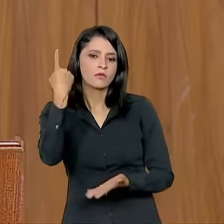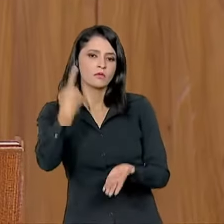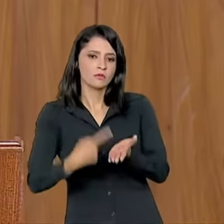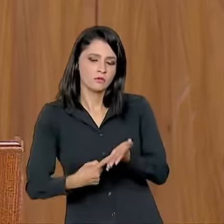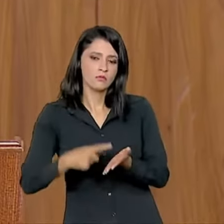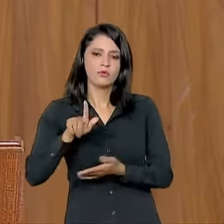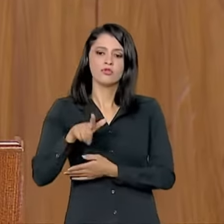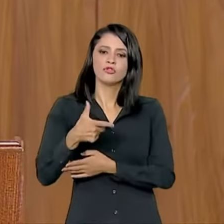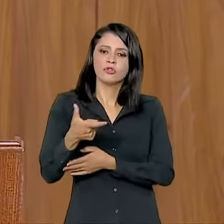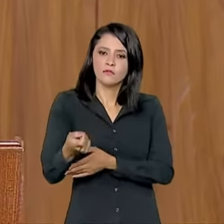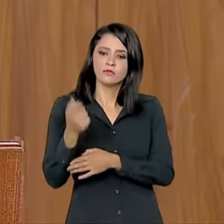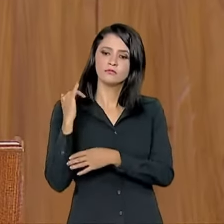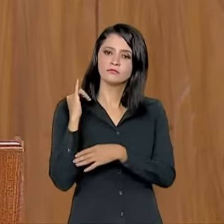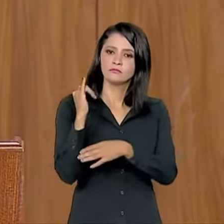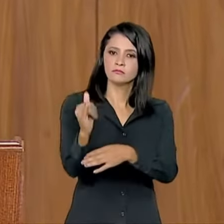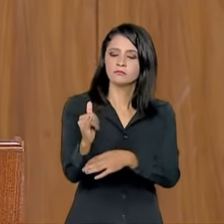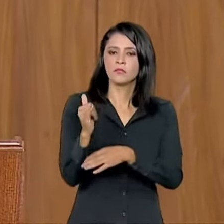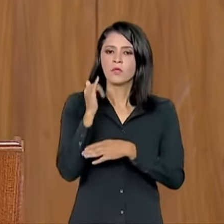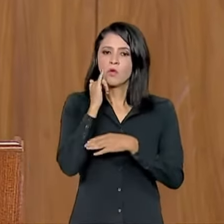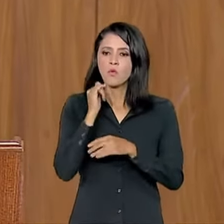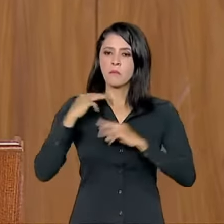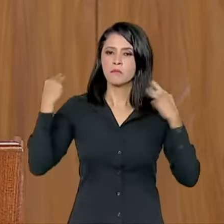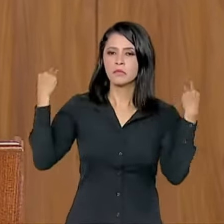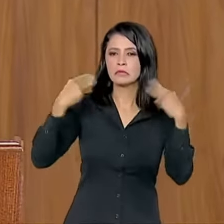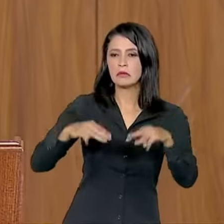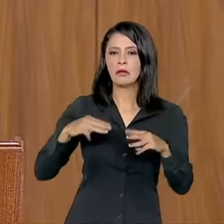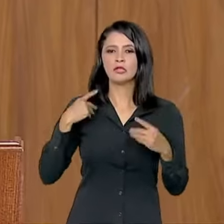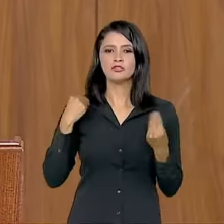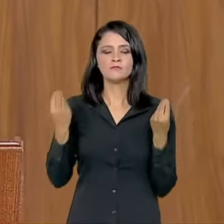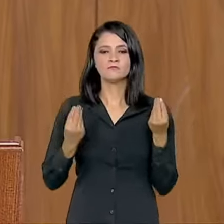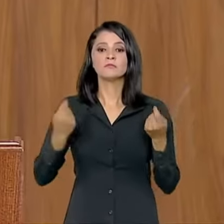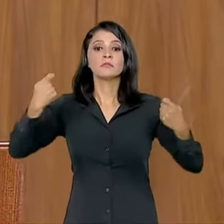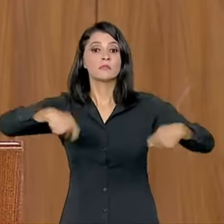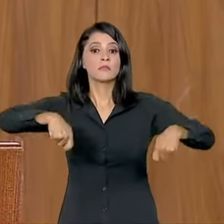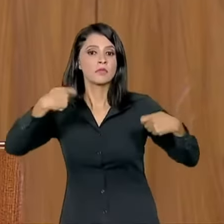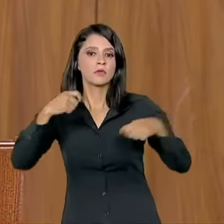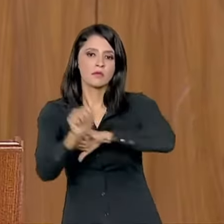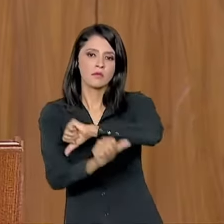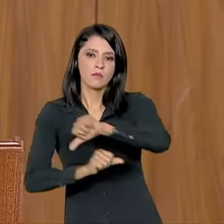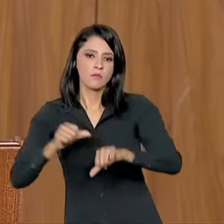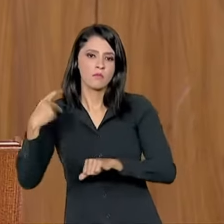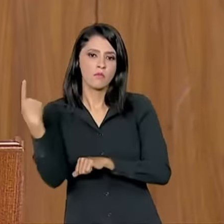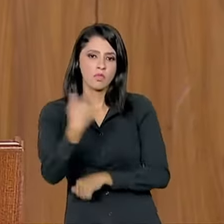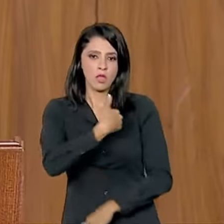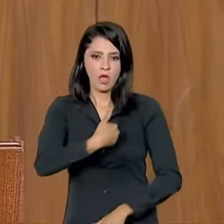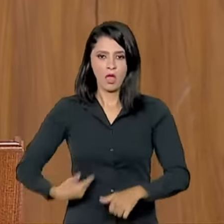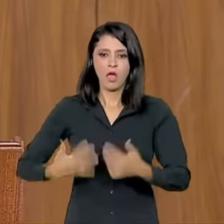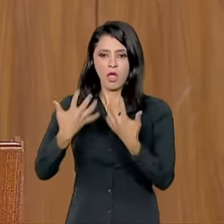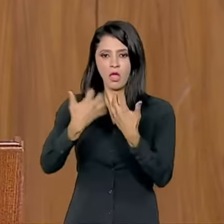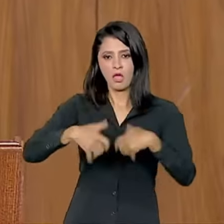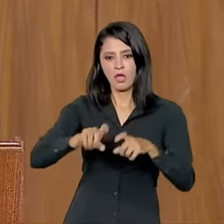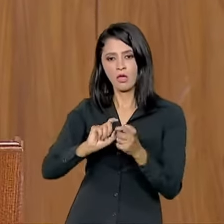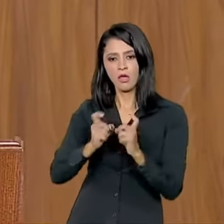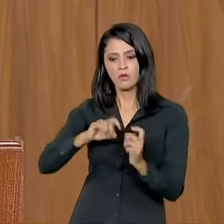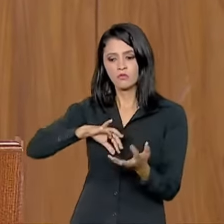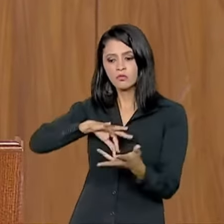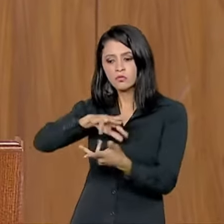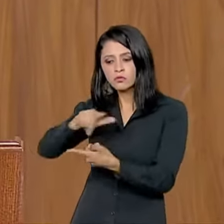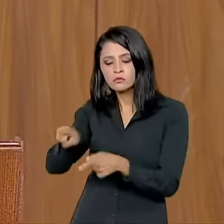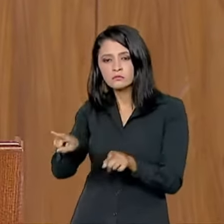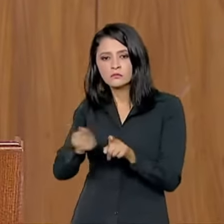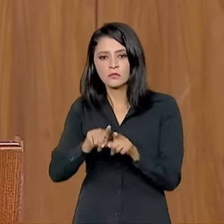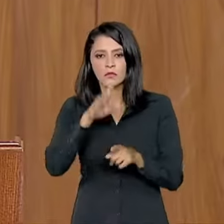deve transmitir uma mensagem inequívoca sobre a necessidade de reforma da governança global e